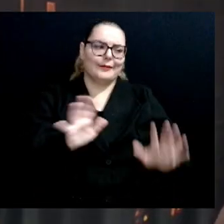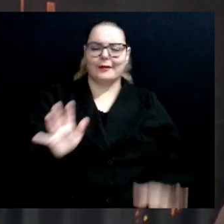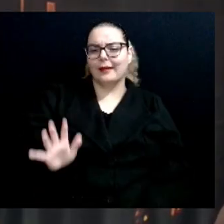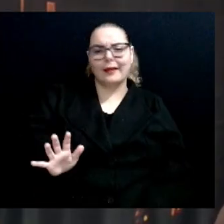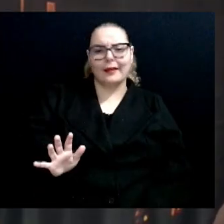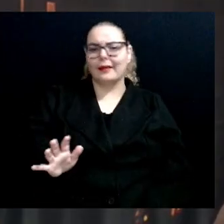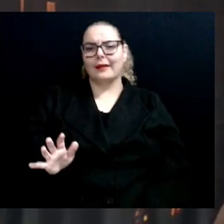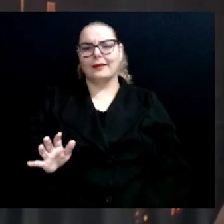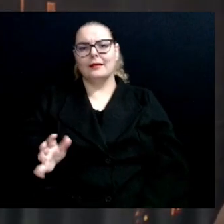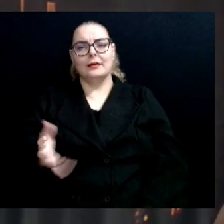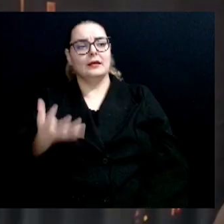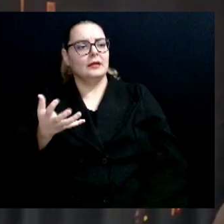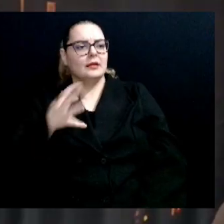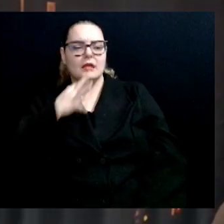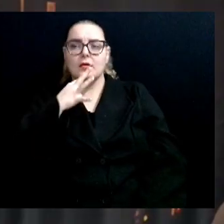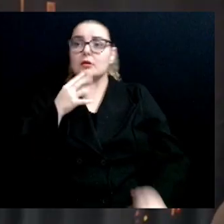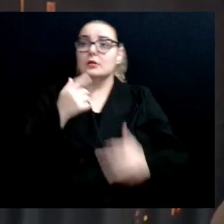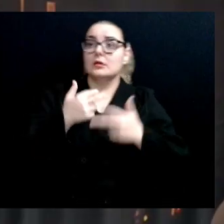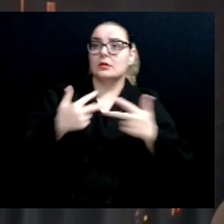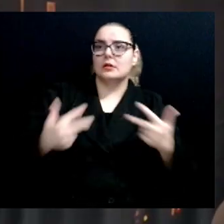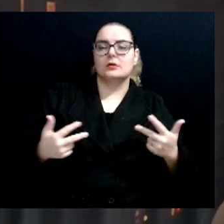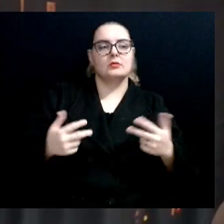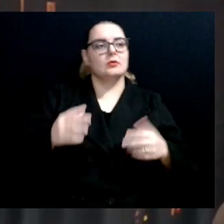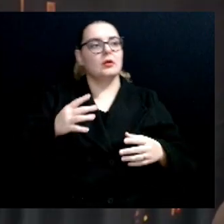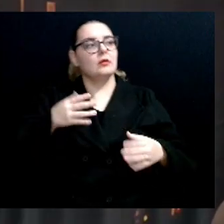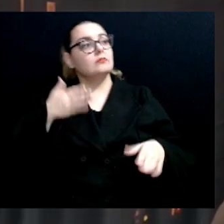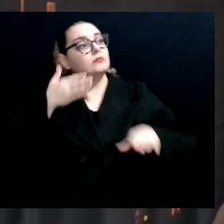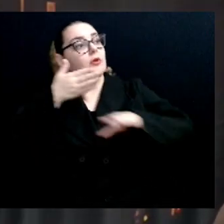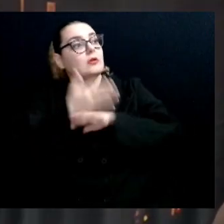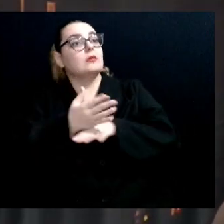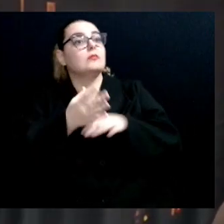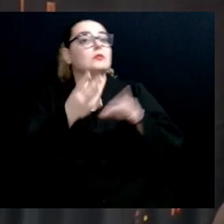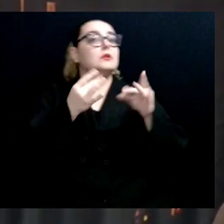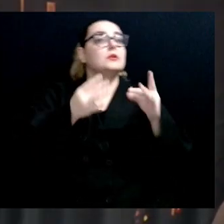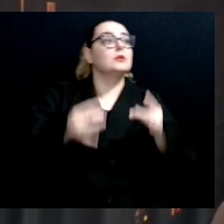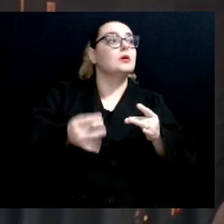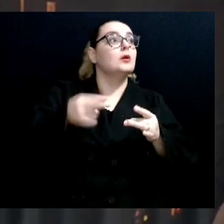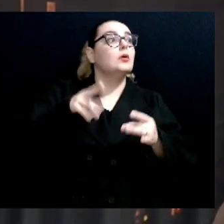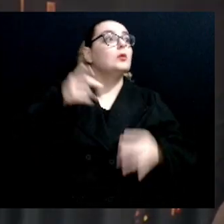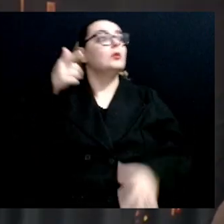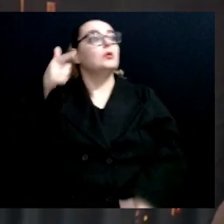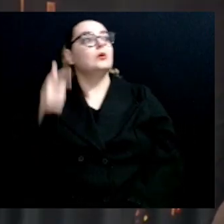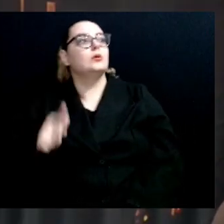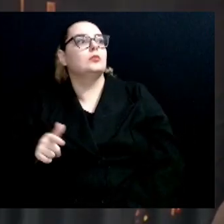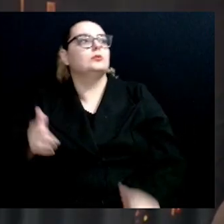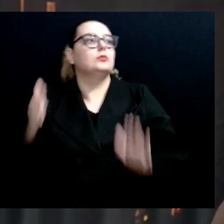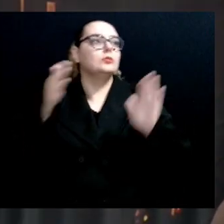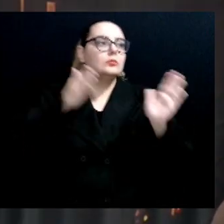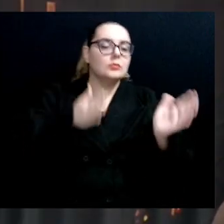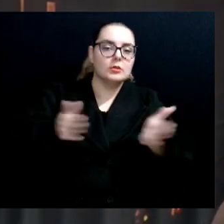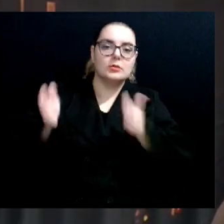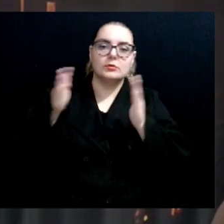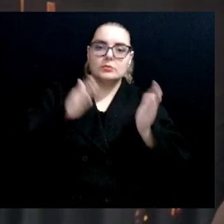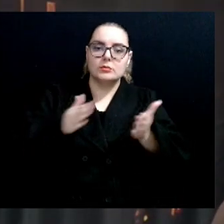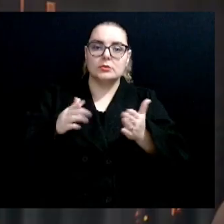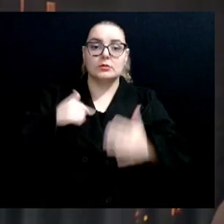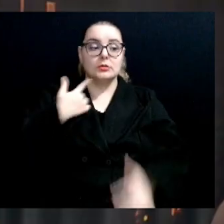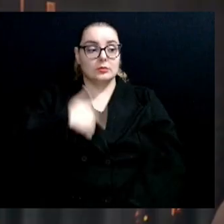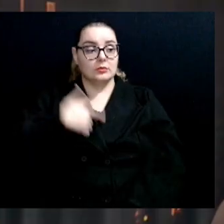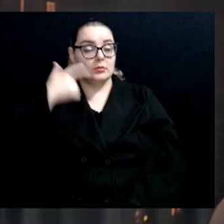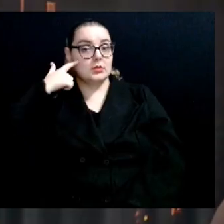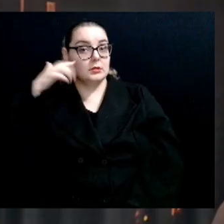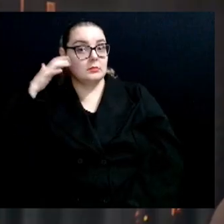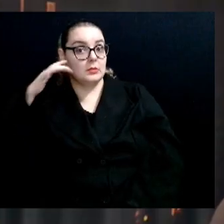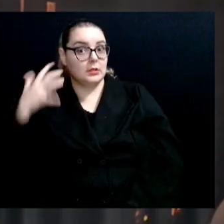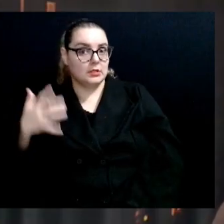conhecer coisas, explorarem as coisas, ou continuarem sendo produtivos. Então a gente precisa pensar em